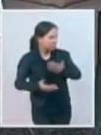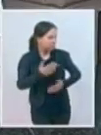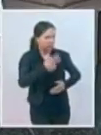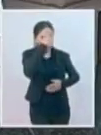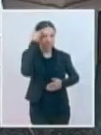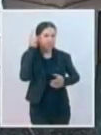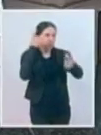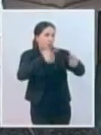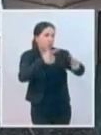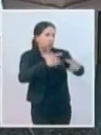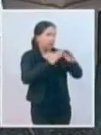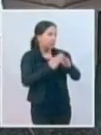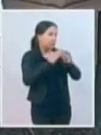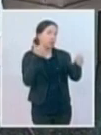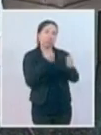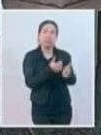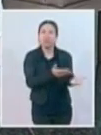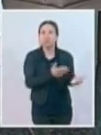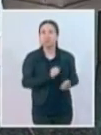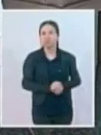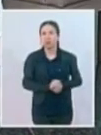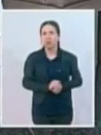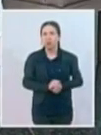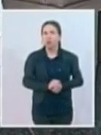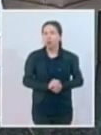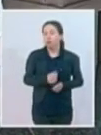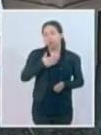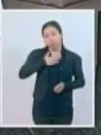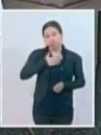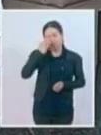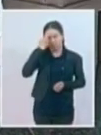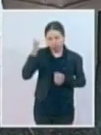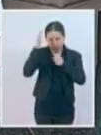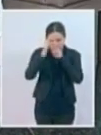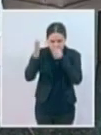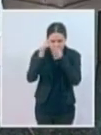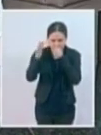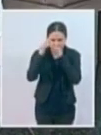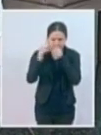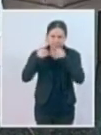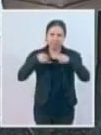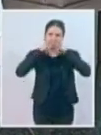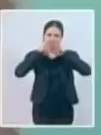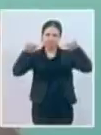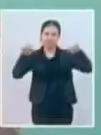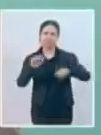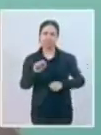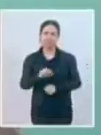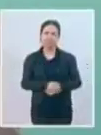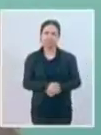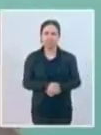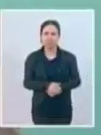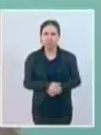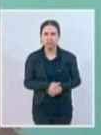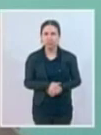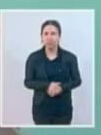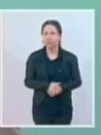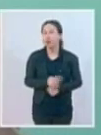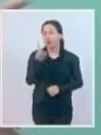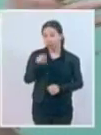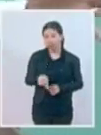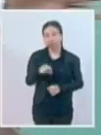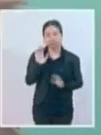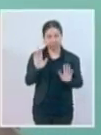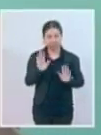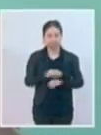mesmo espaço, né, exato, vereador? Exato. E o meu sonho, Melisa, eu falo aqui perante a sociedade, o meu sonho era o quê? É